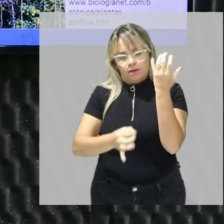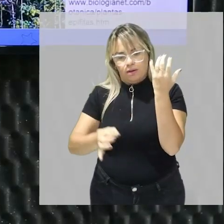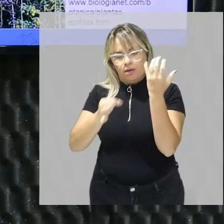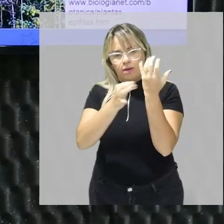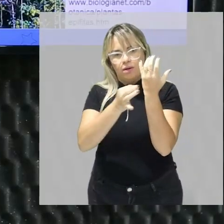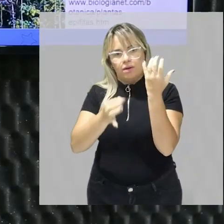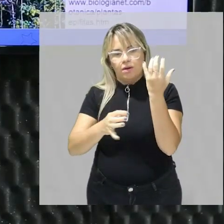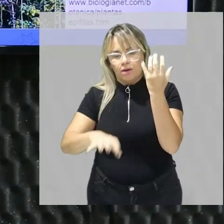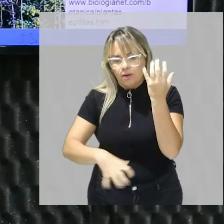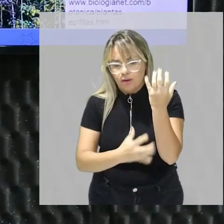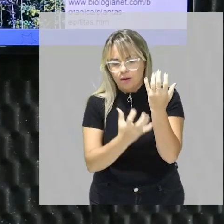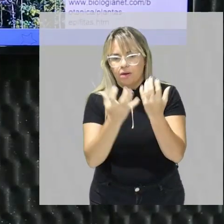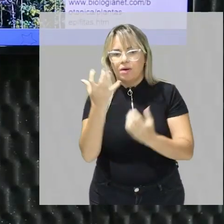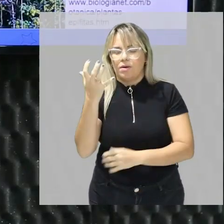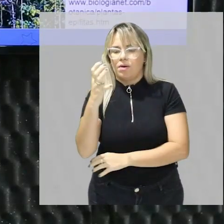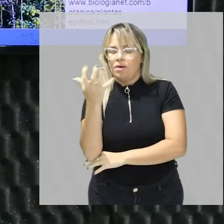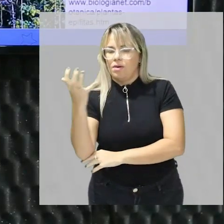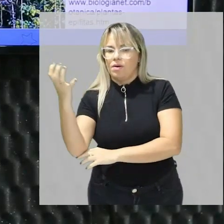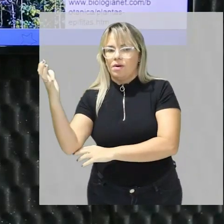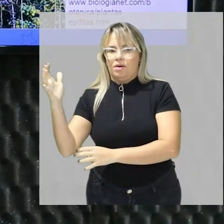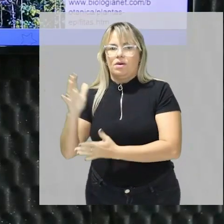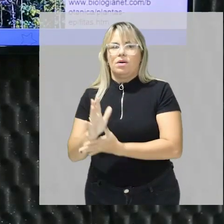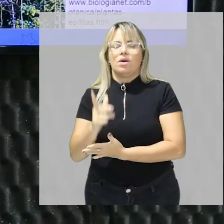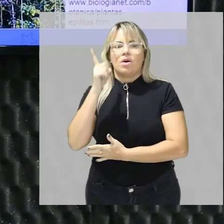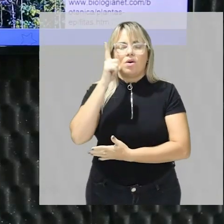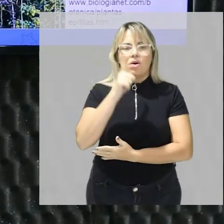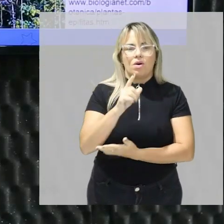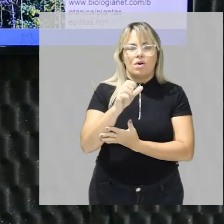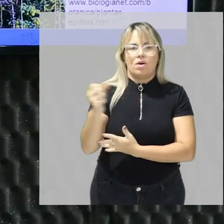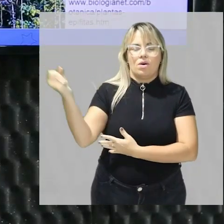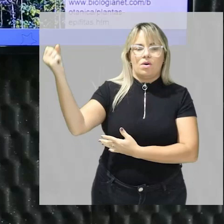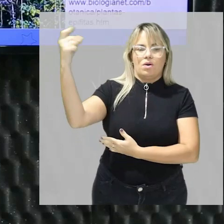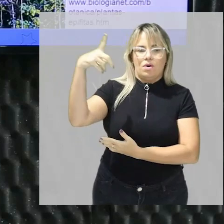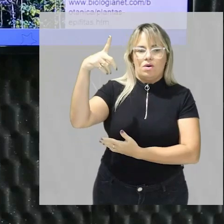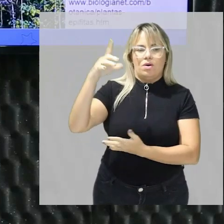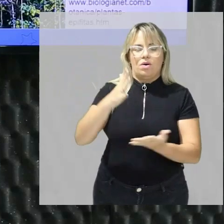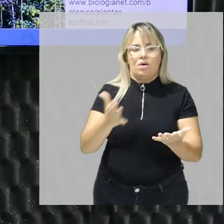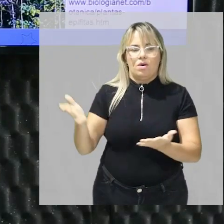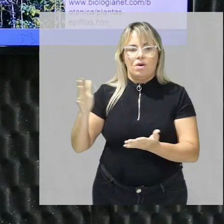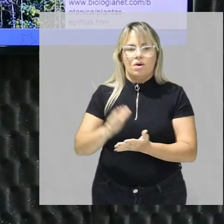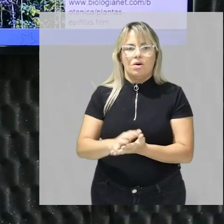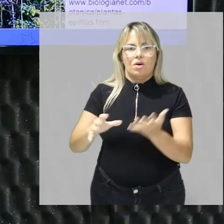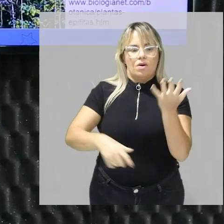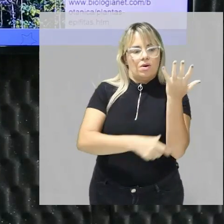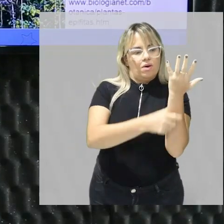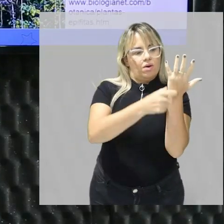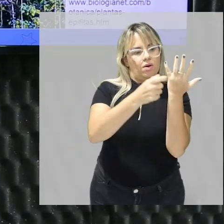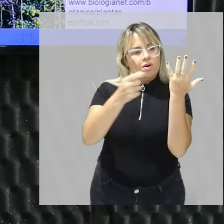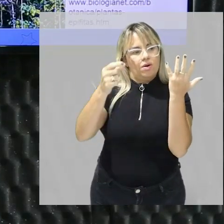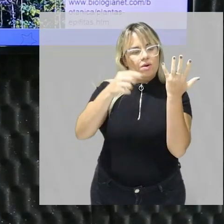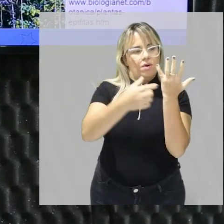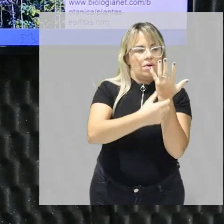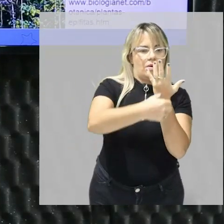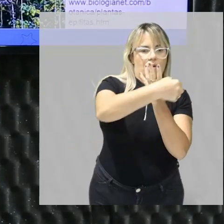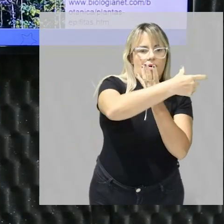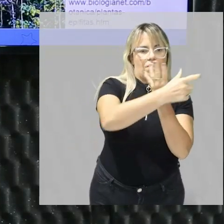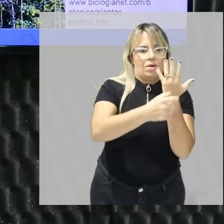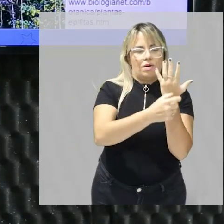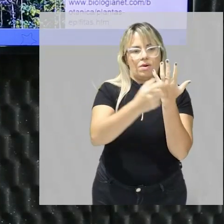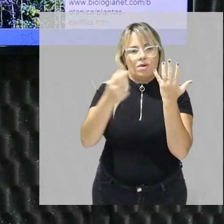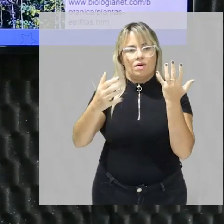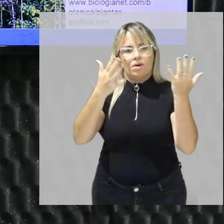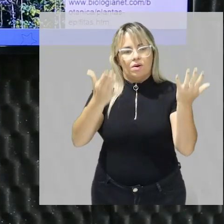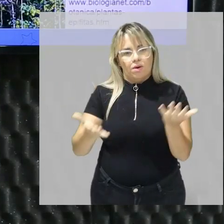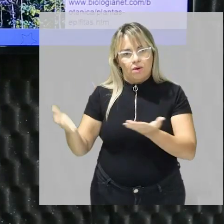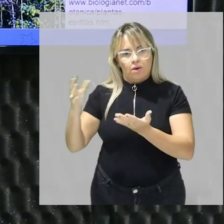consiga alcançar a luminosidade no topo das árvores, né? Então, o epifitismo, né, vai